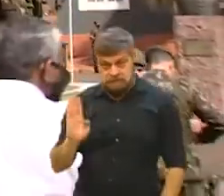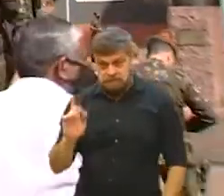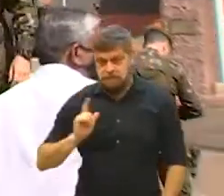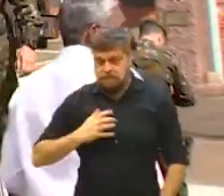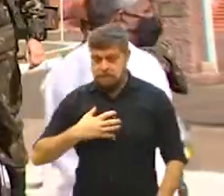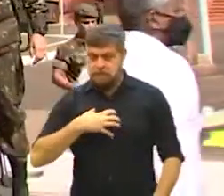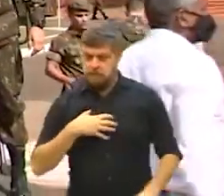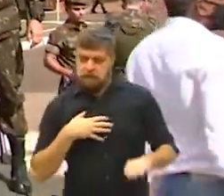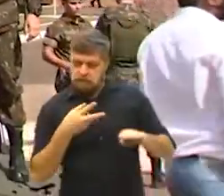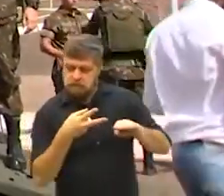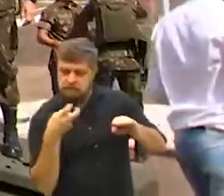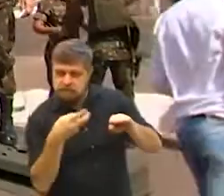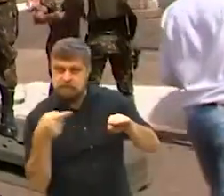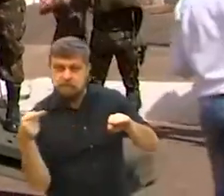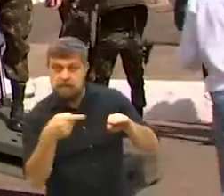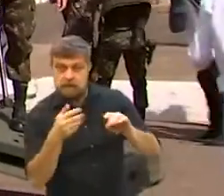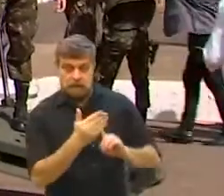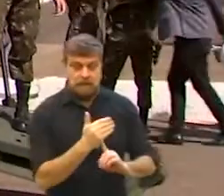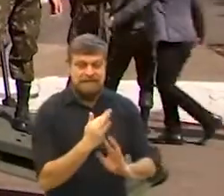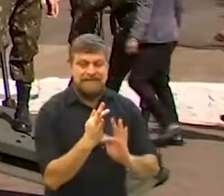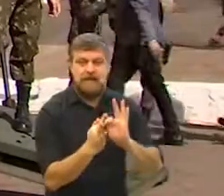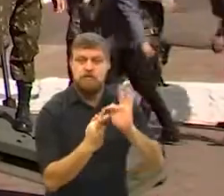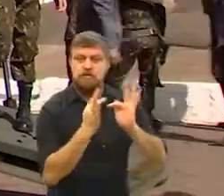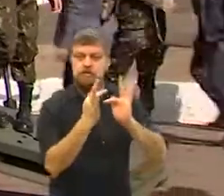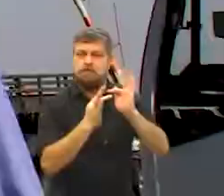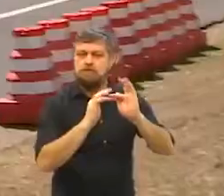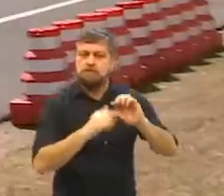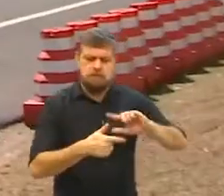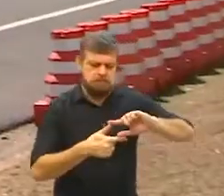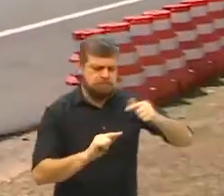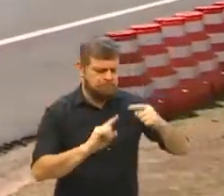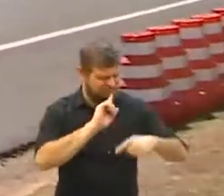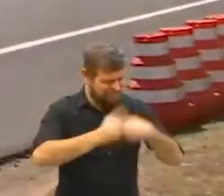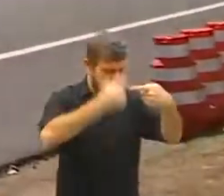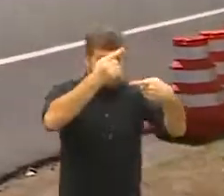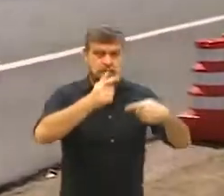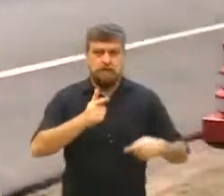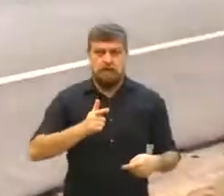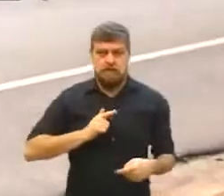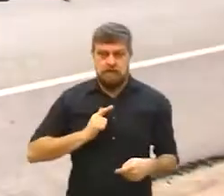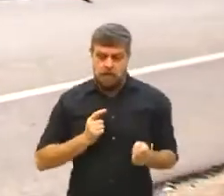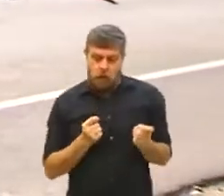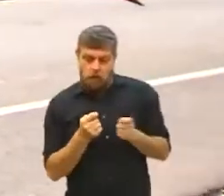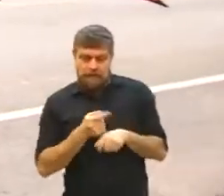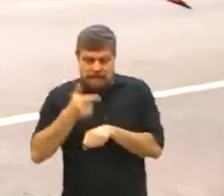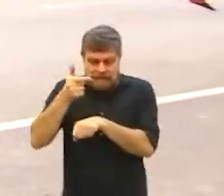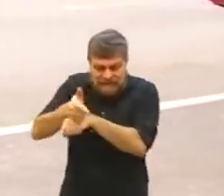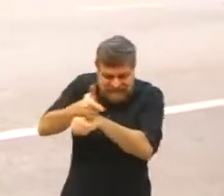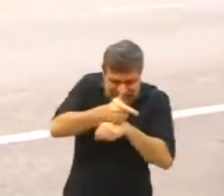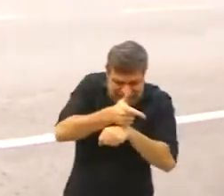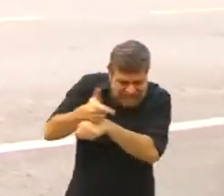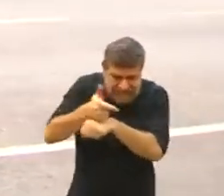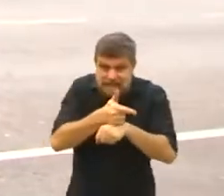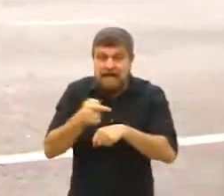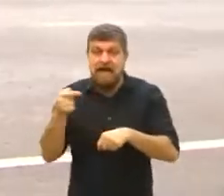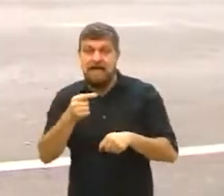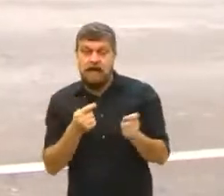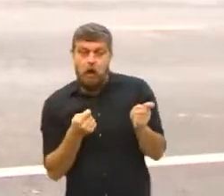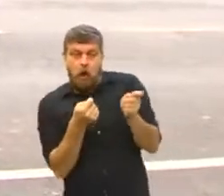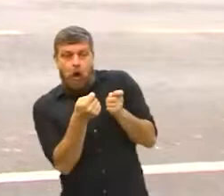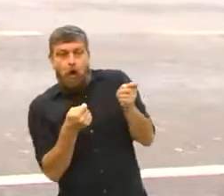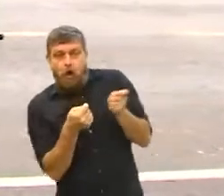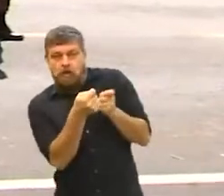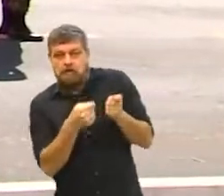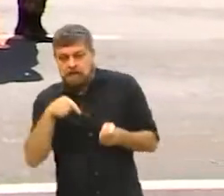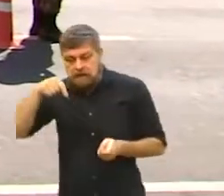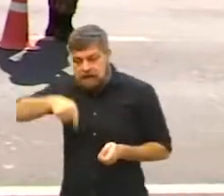sentir que ele é do tá em alta tecnologia ele é comandado Inclusive a metralhadora que